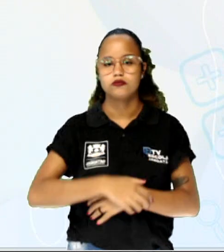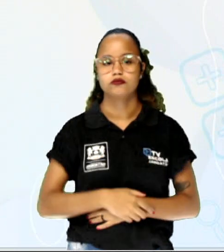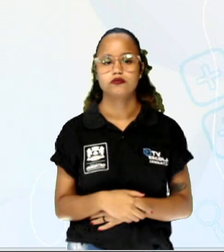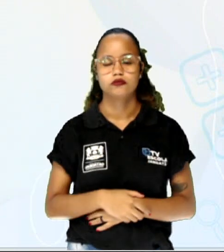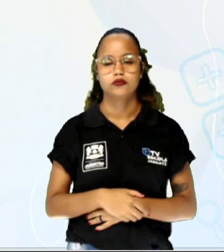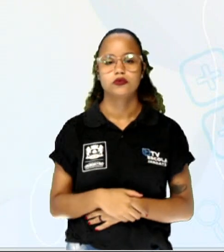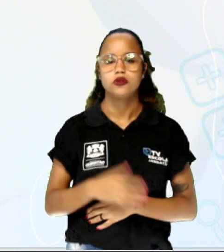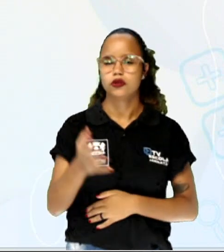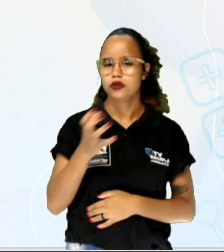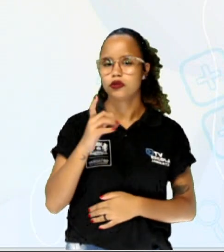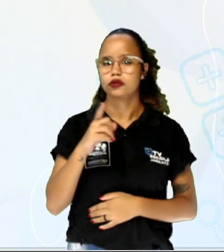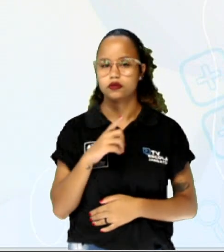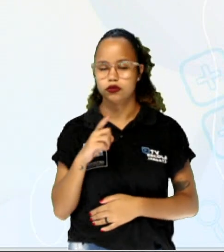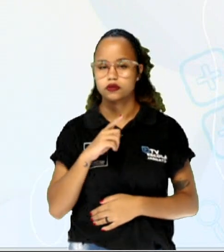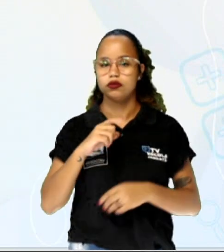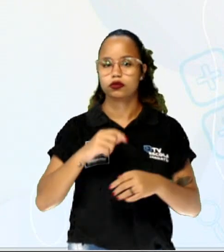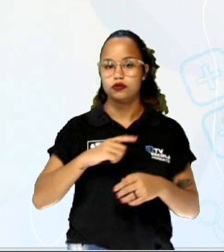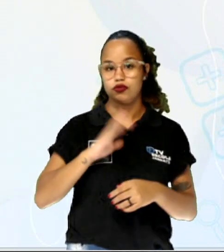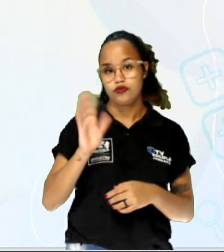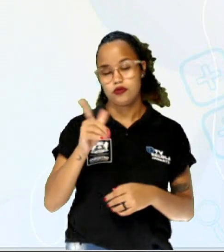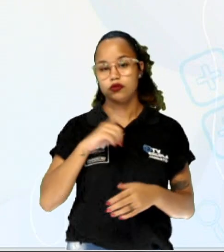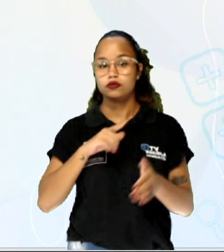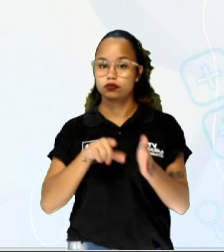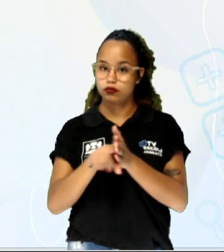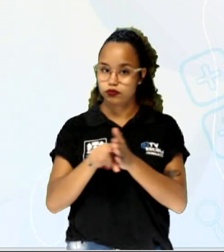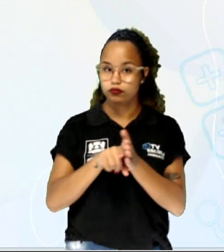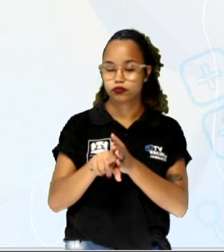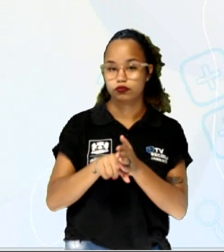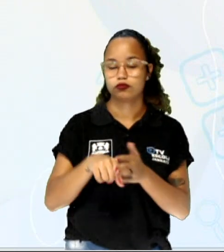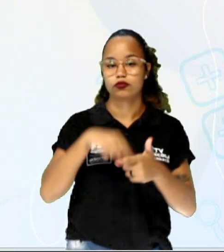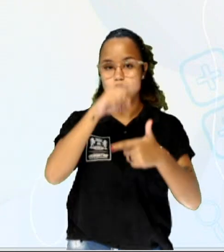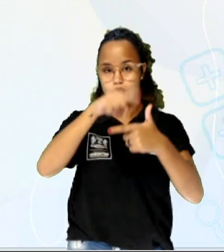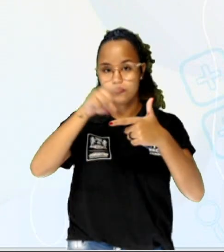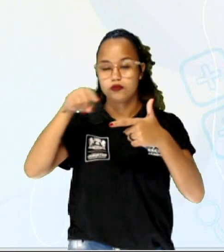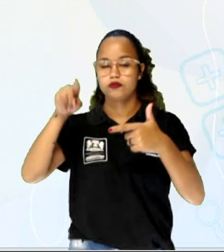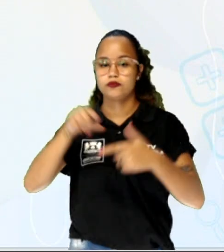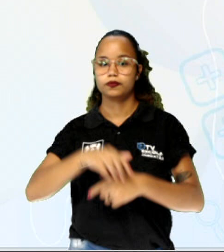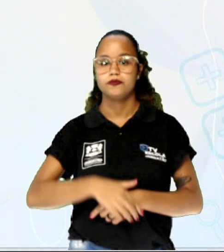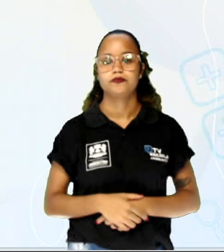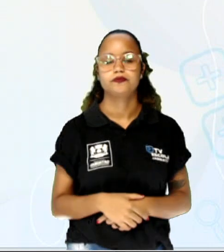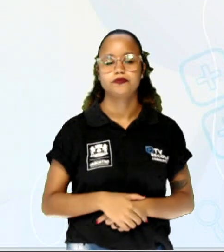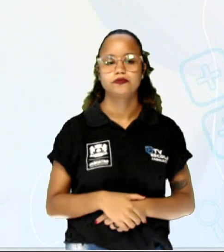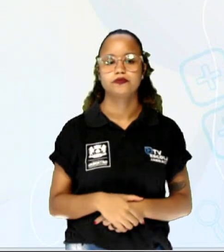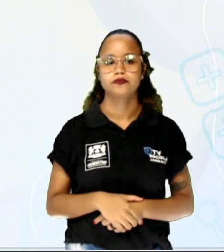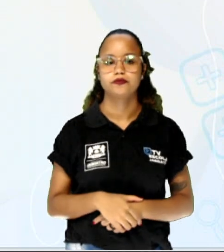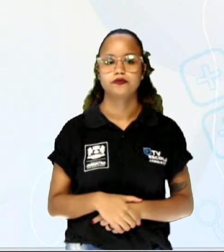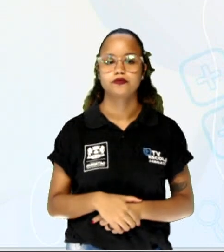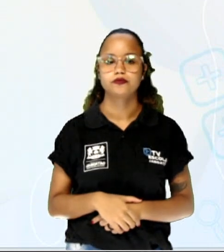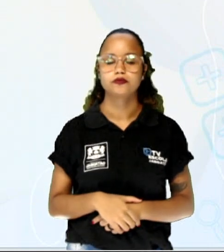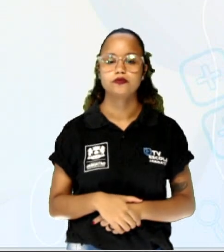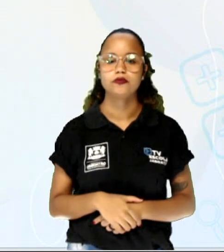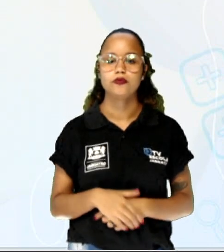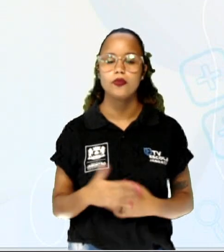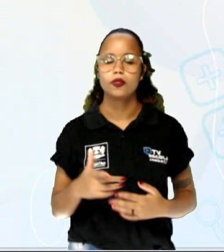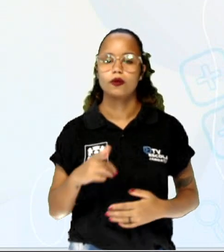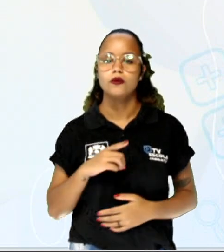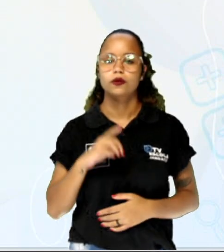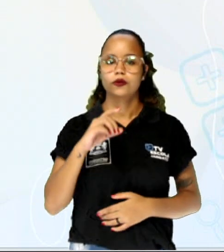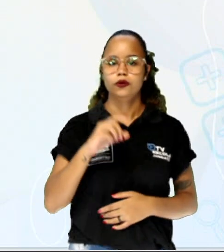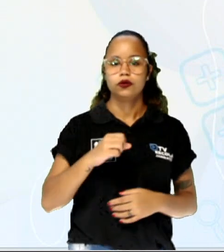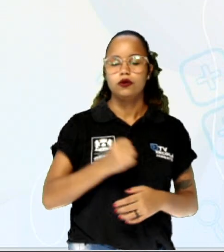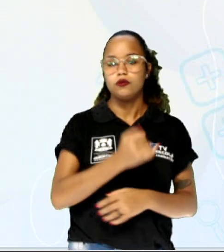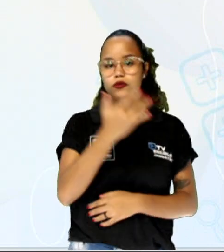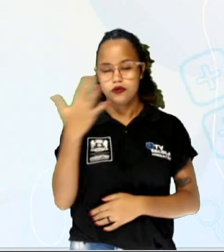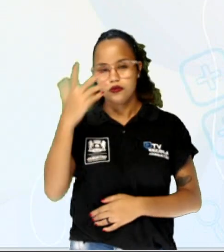quer ter com os dados que são apresentados no dado, né? no gráfico. Então é a evolução da densidade demográfica, ou seja, a densidade demográfica é a